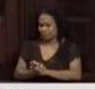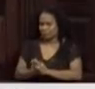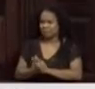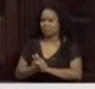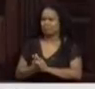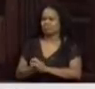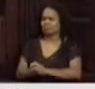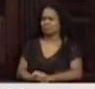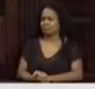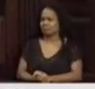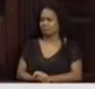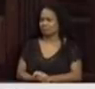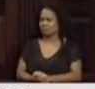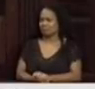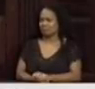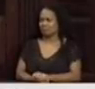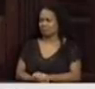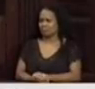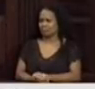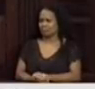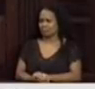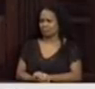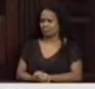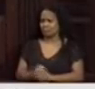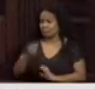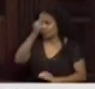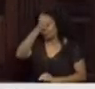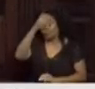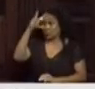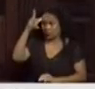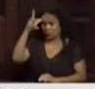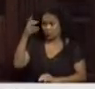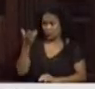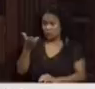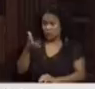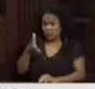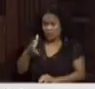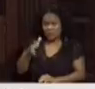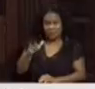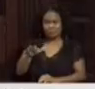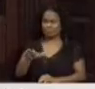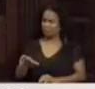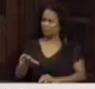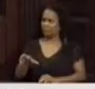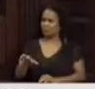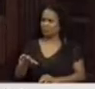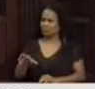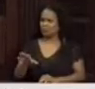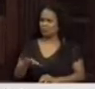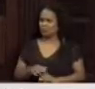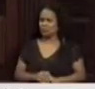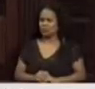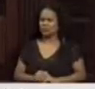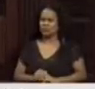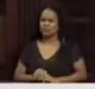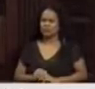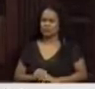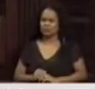episódio. Ele não quis correr o risco de ver nenhuma mulher de maiô. Ele é demais.